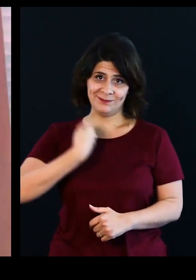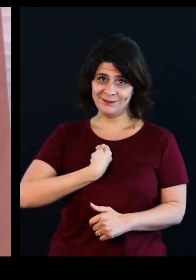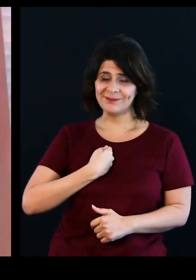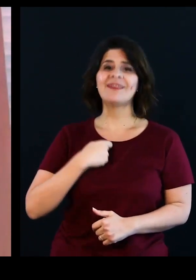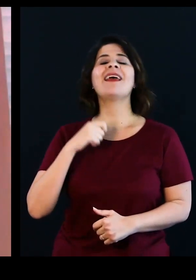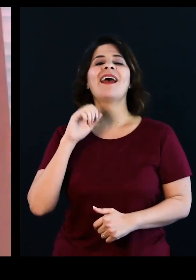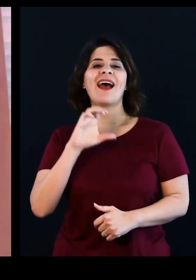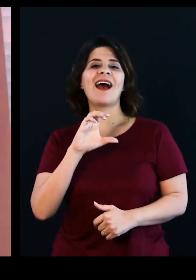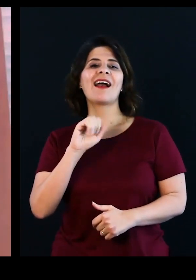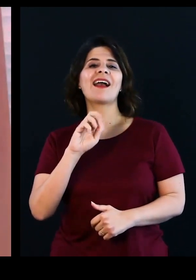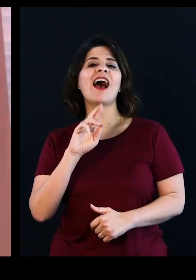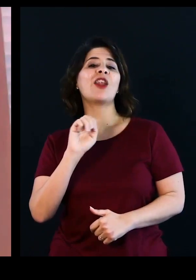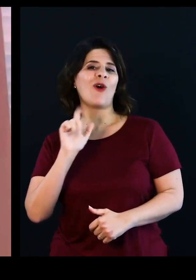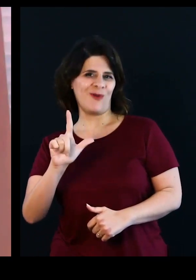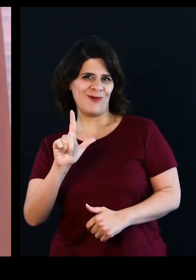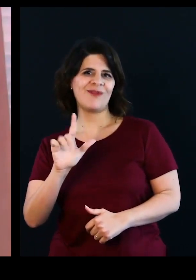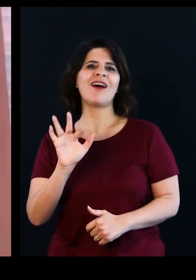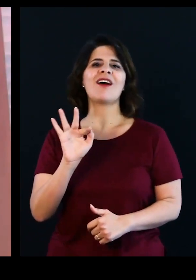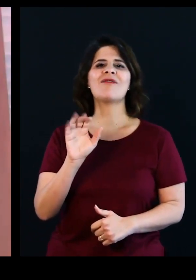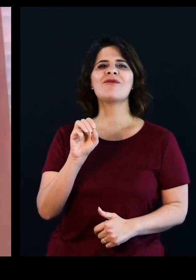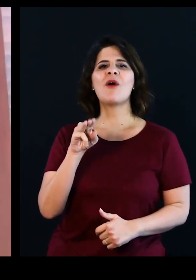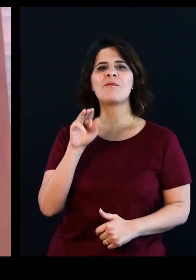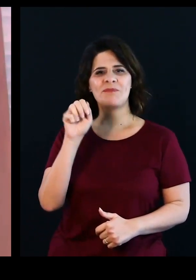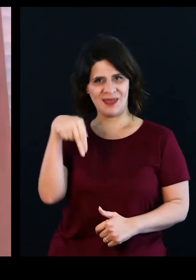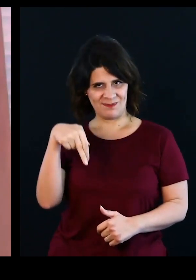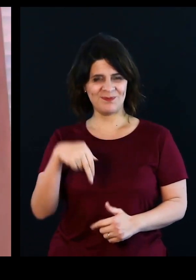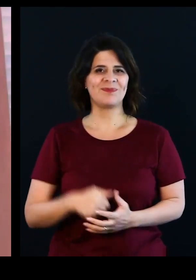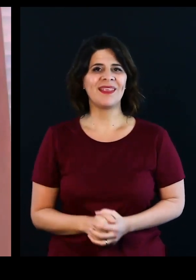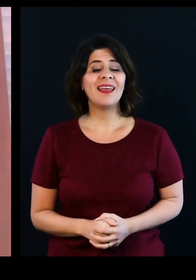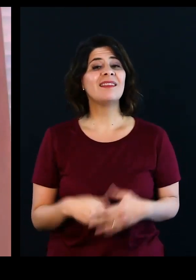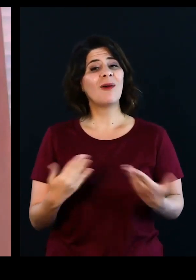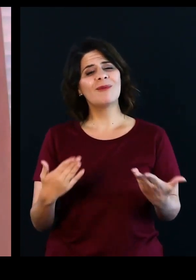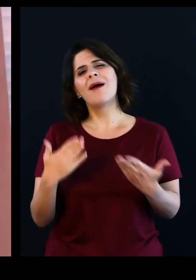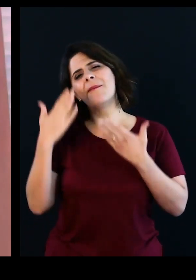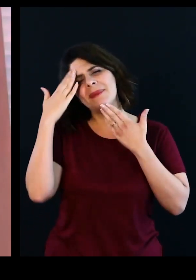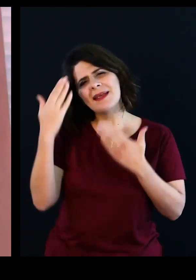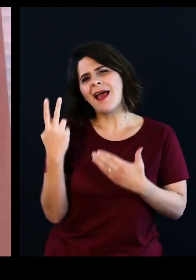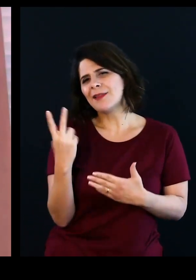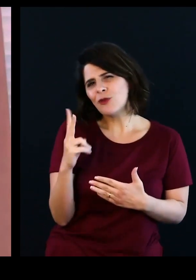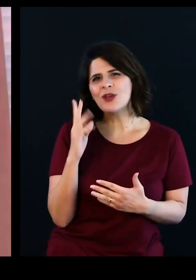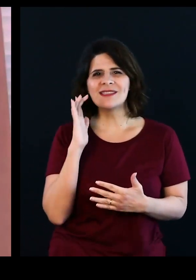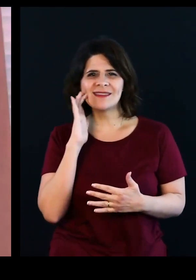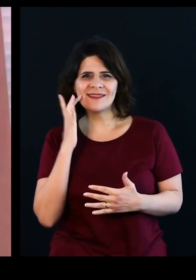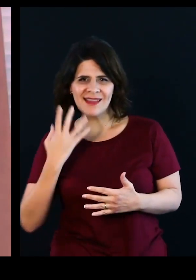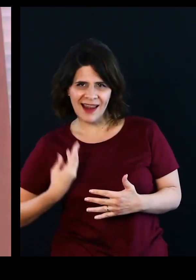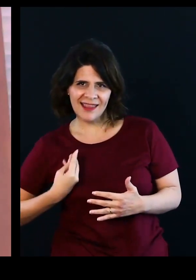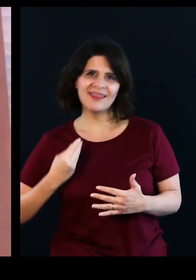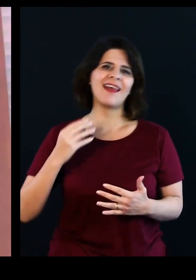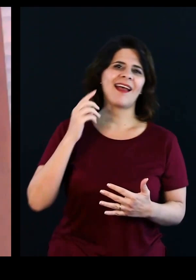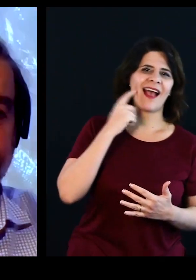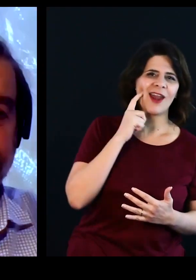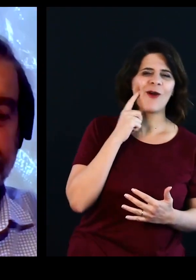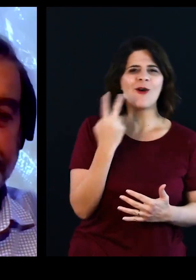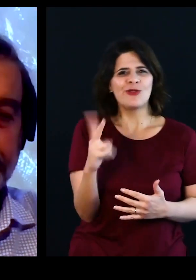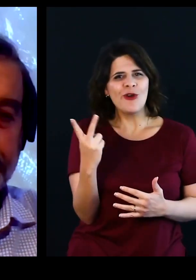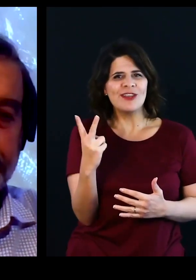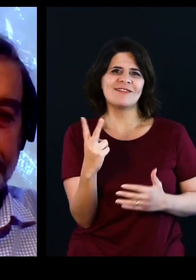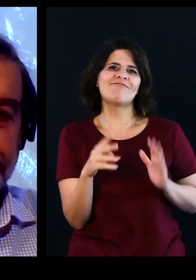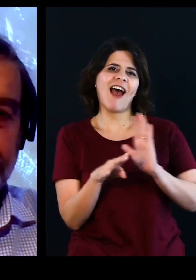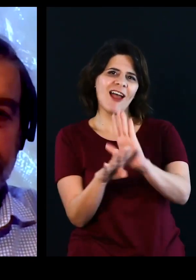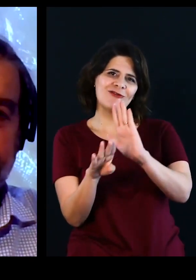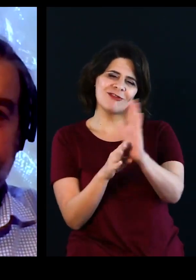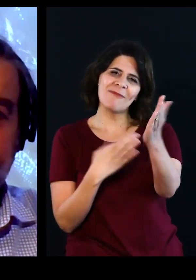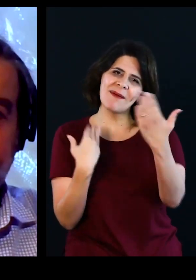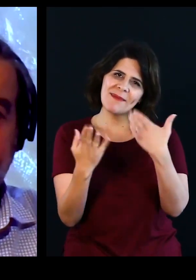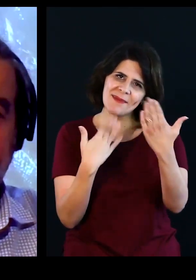vocês nos ajudarem nestas várias conversas com esses vários públicos, para nós é tão relevante. Hugo